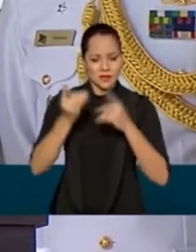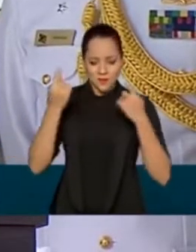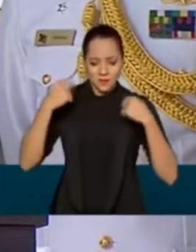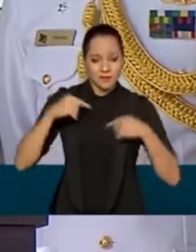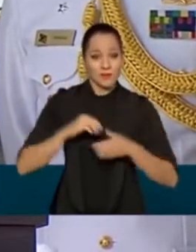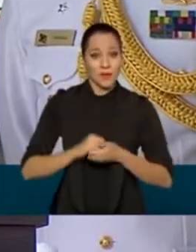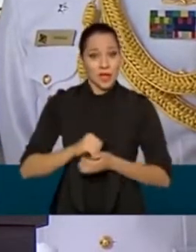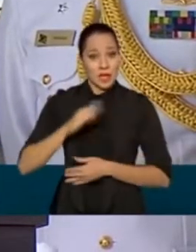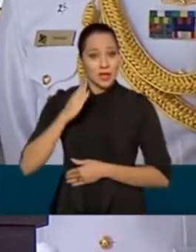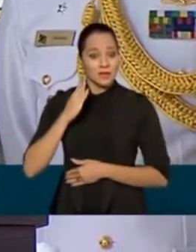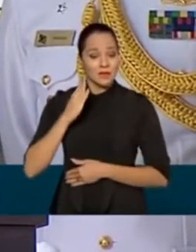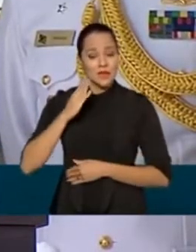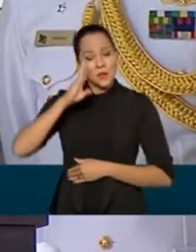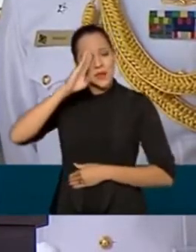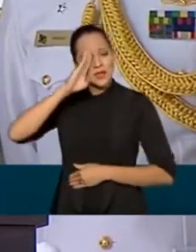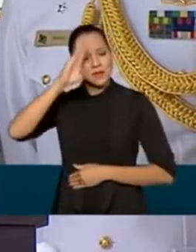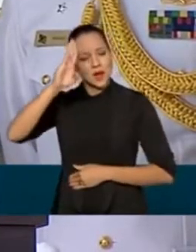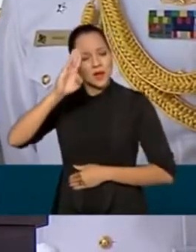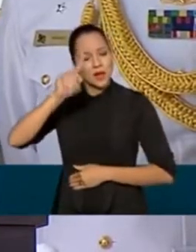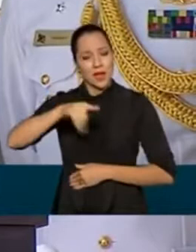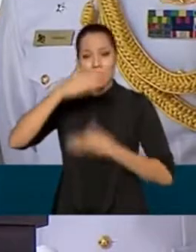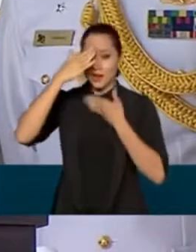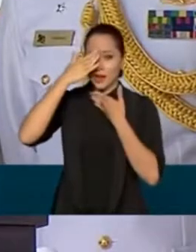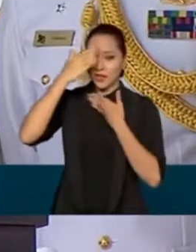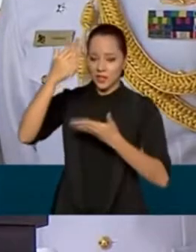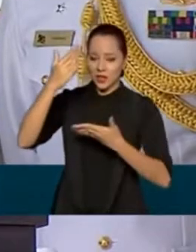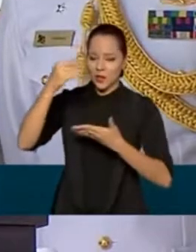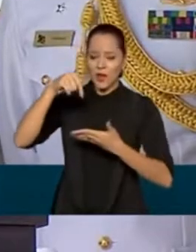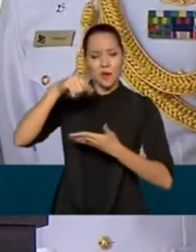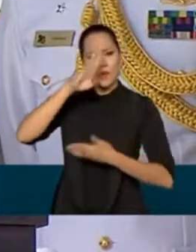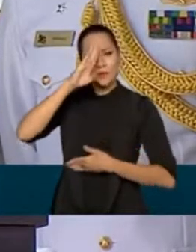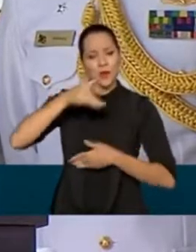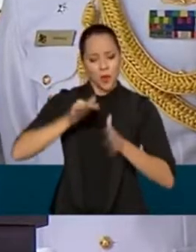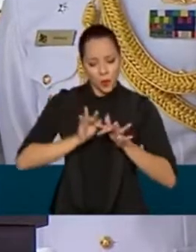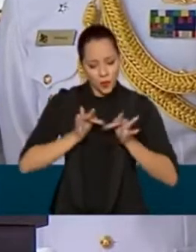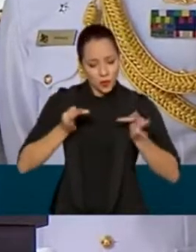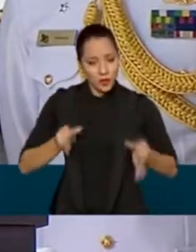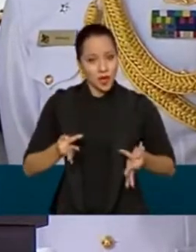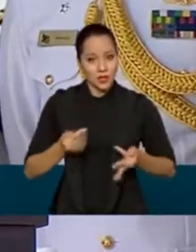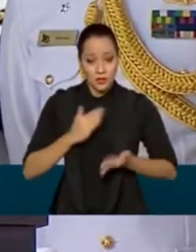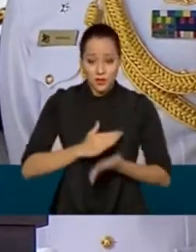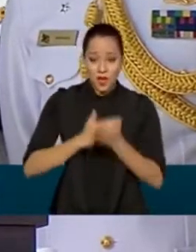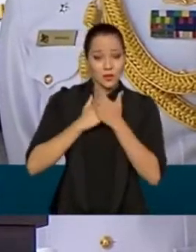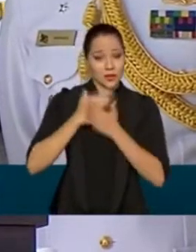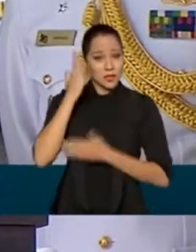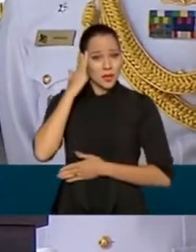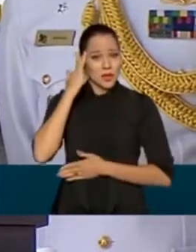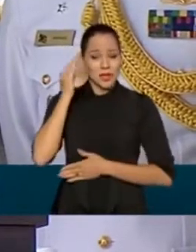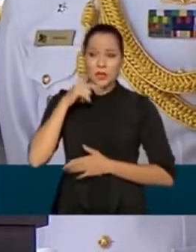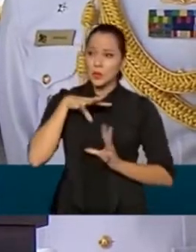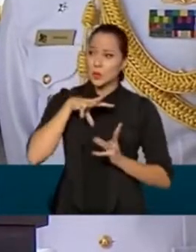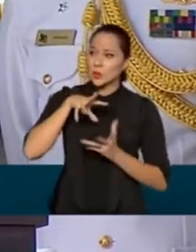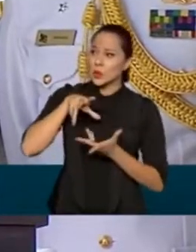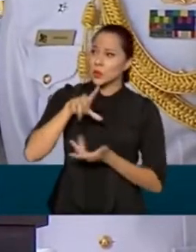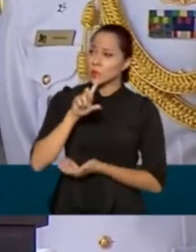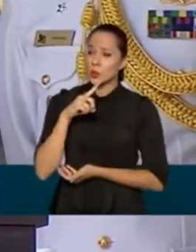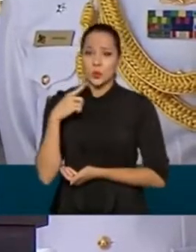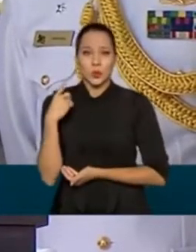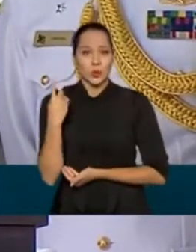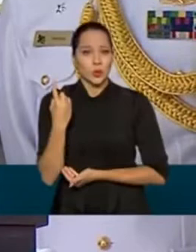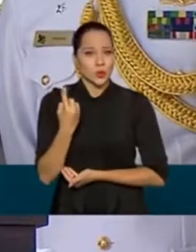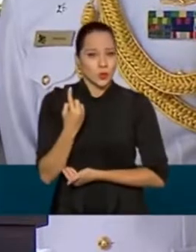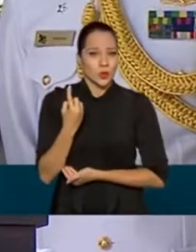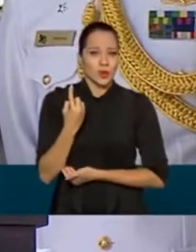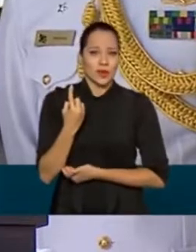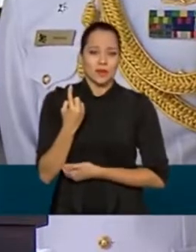Dentre elas, destaco a gratidão, filha da humildade, que nos faz reconhecer que, sem o mundo que nos rodeia, não